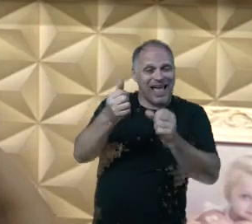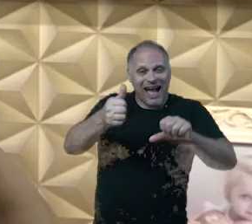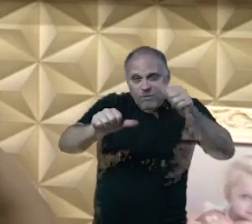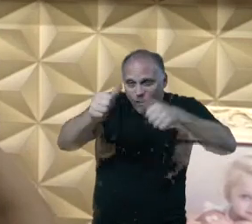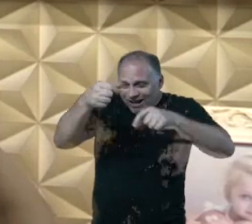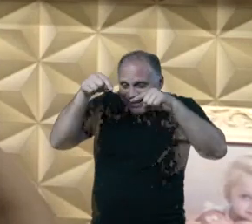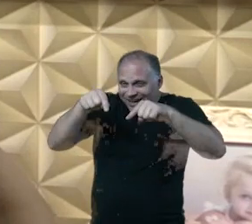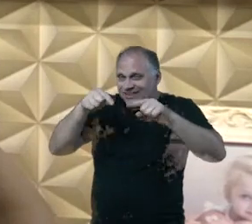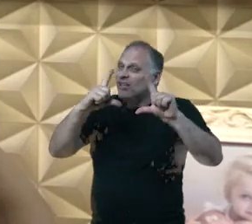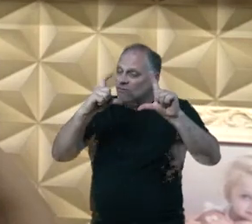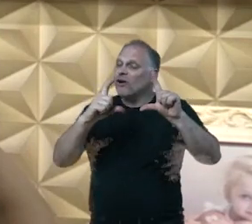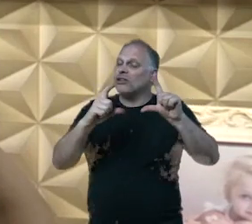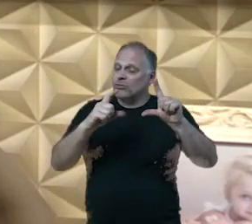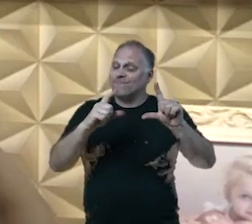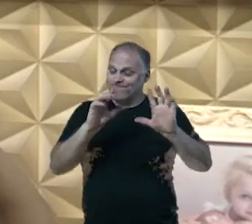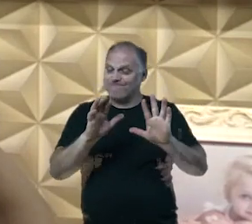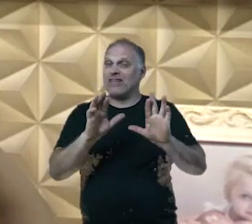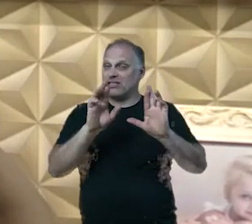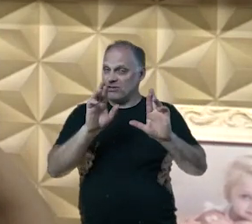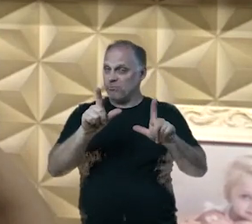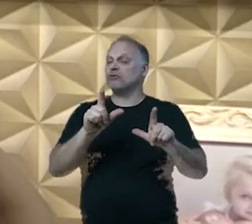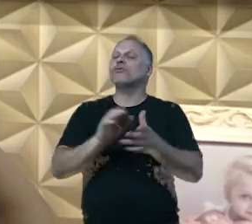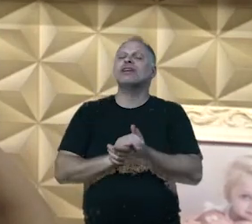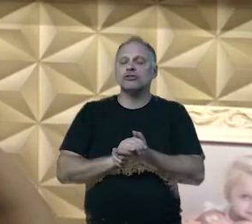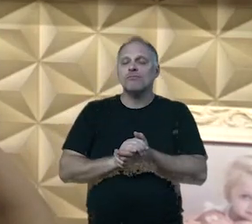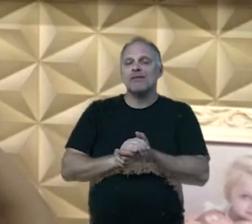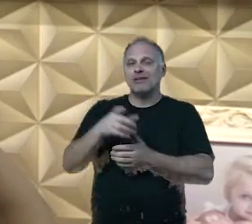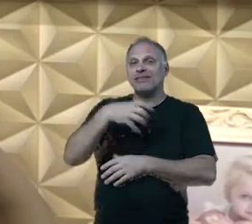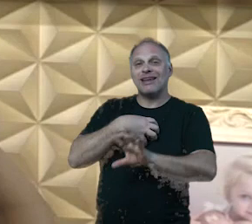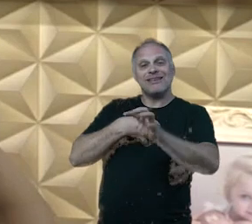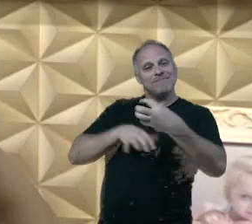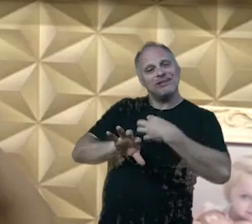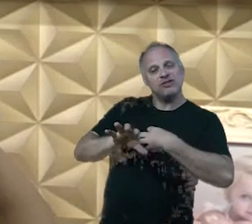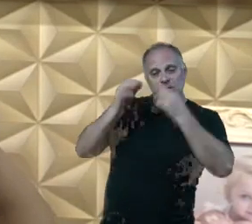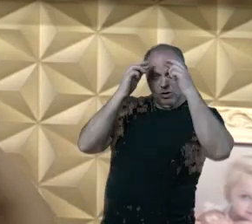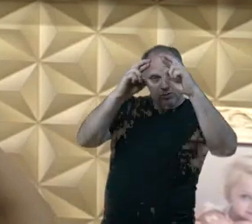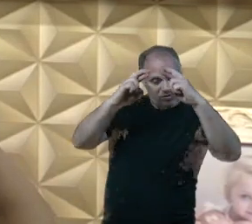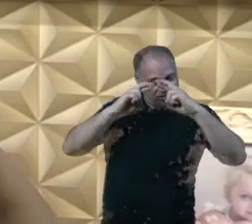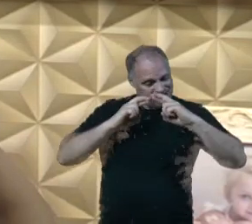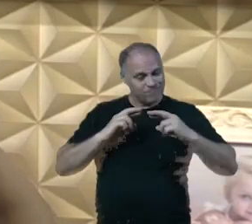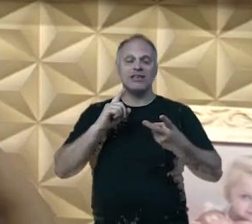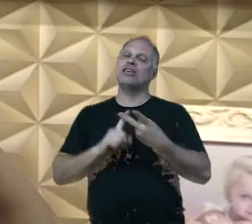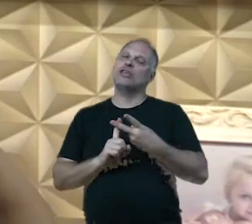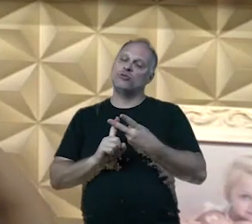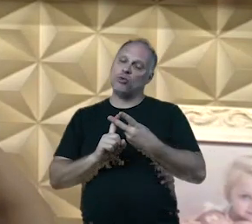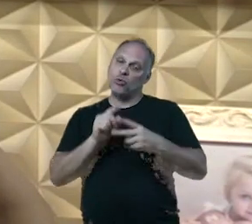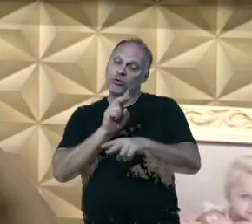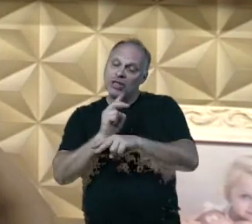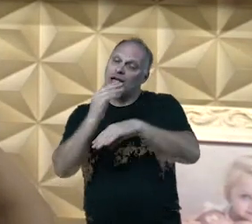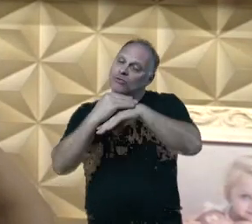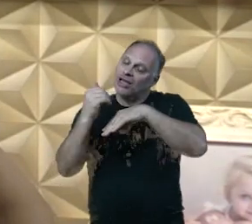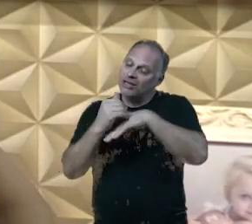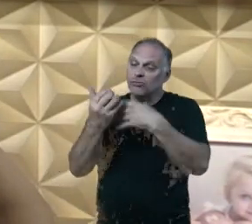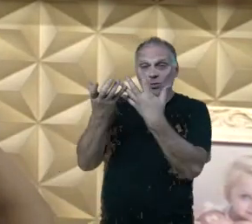qualidades, fotos de boa qualidade. Mas agora, tu ter a empatia, o respeito e um